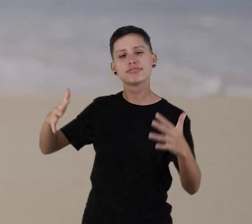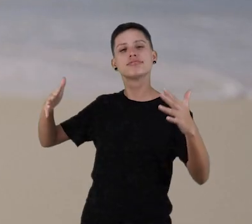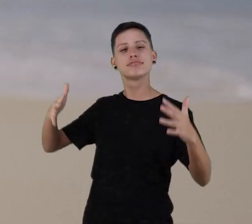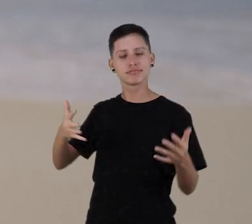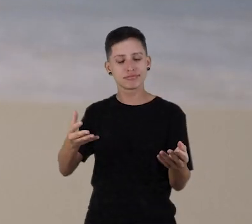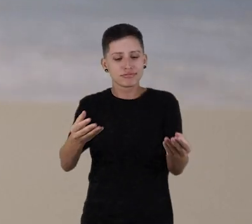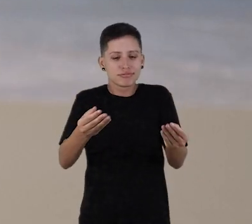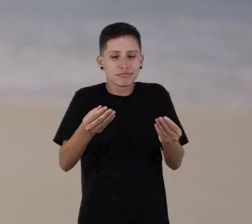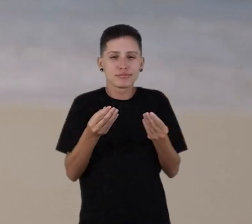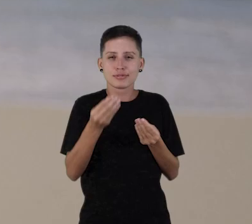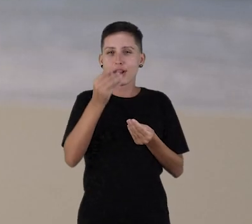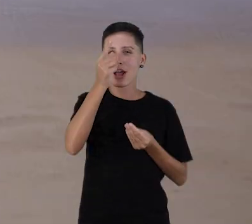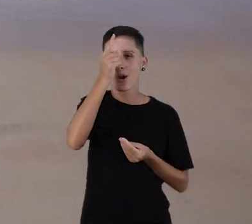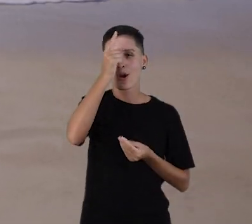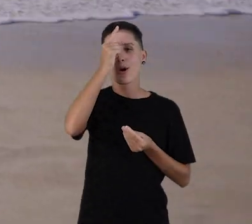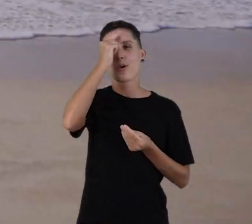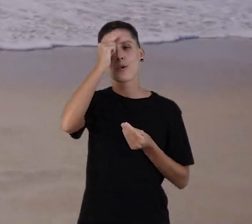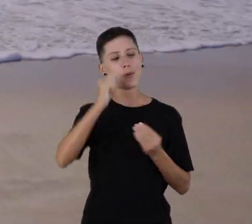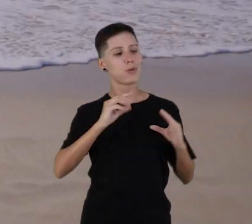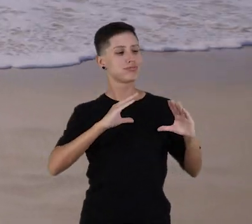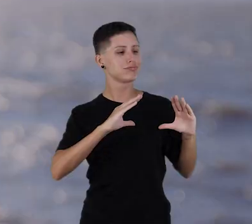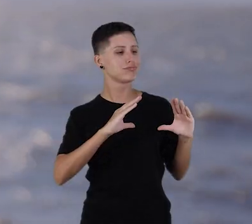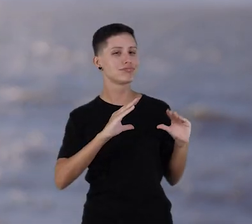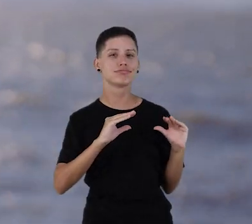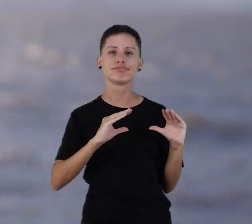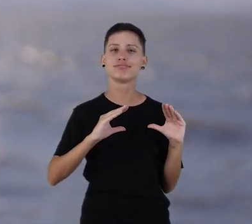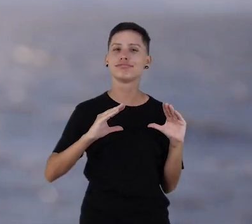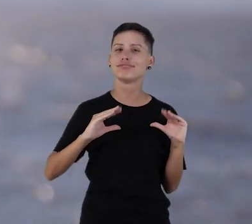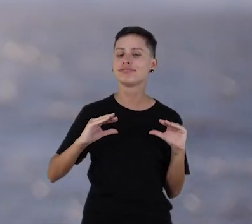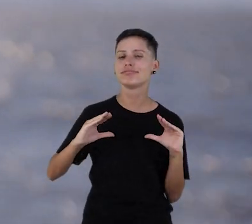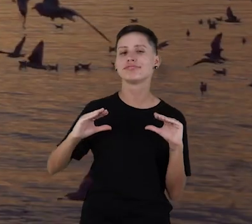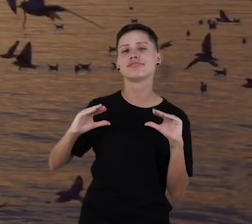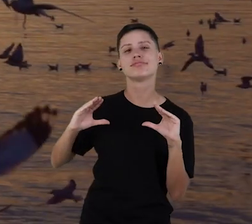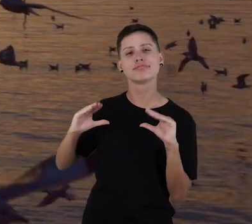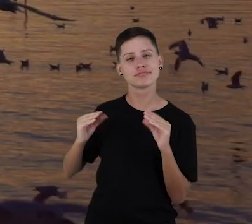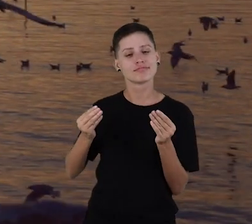o som do mar me alivia,